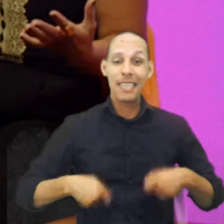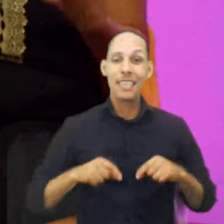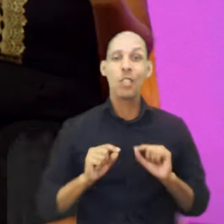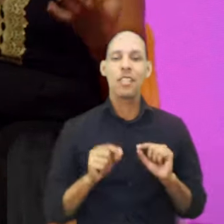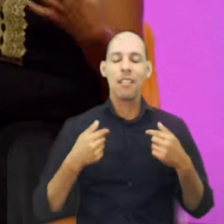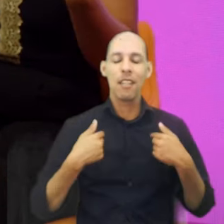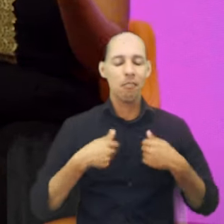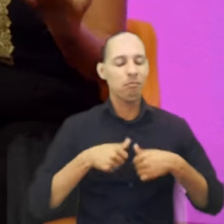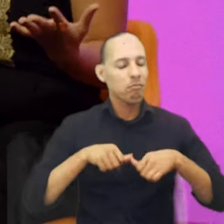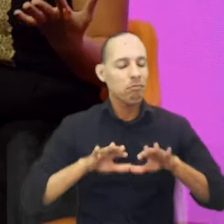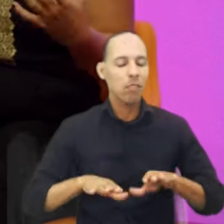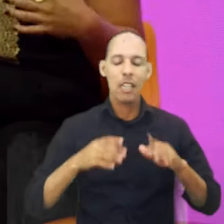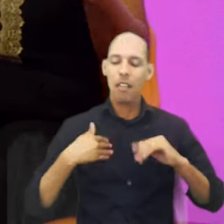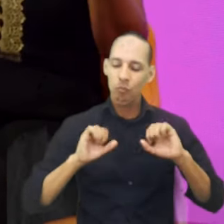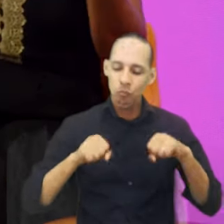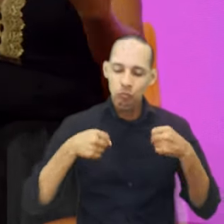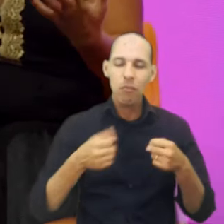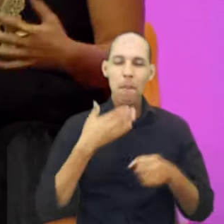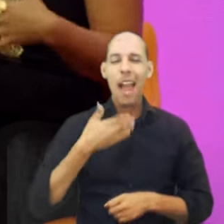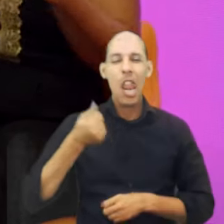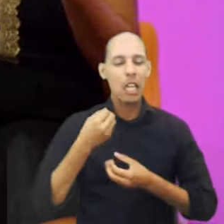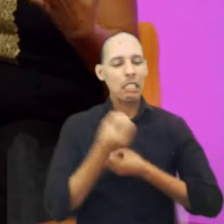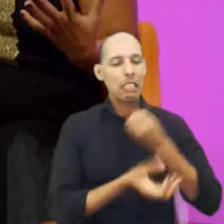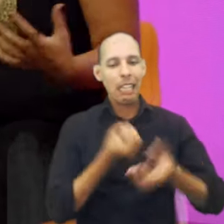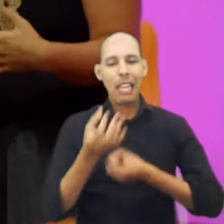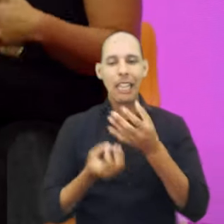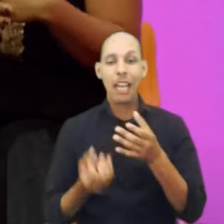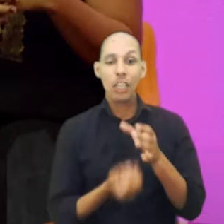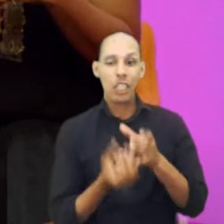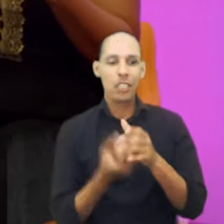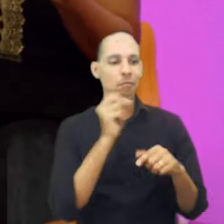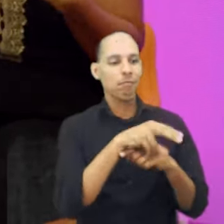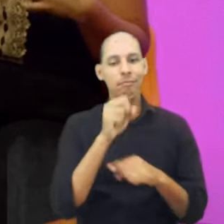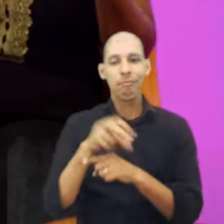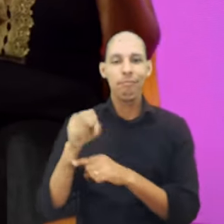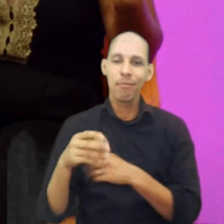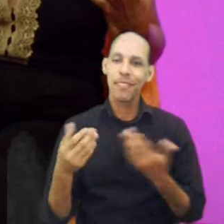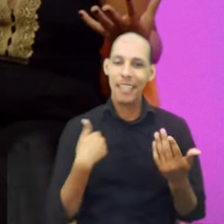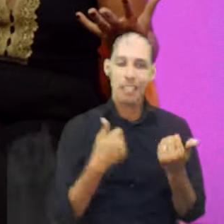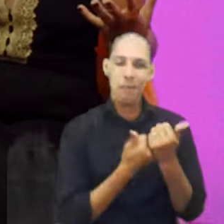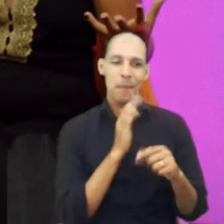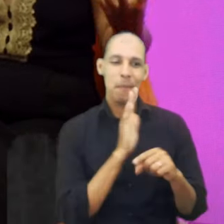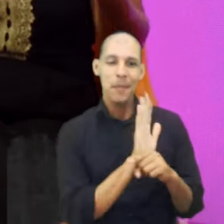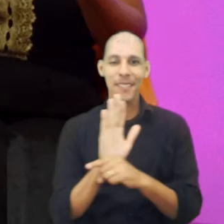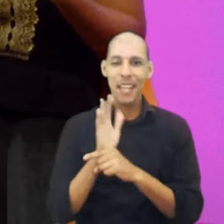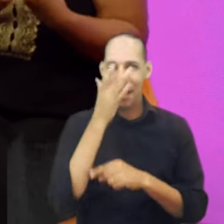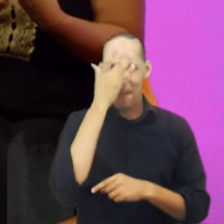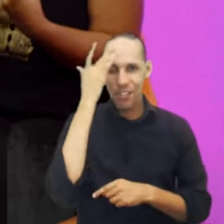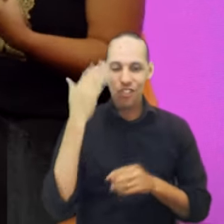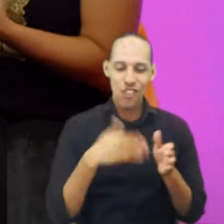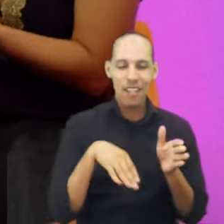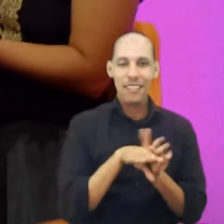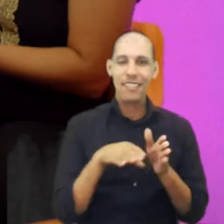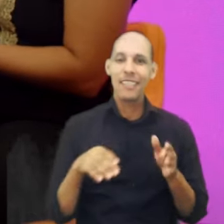de estou aqui para dar o meu melhor, para contribuir, para gerar empregos, para, né, no meu caso, contribuir com as mulheres que chegam até